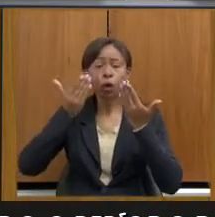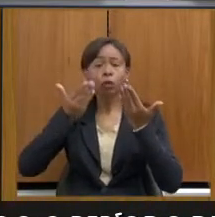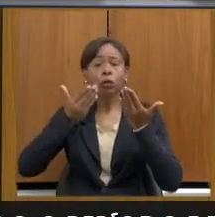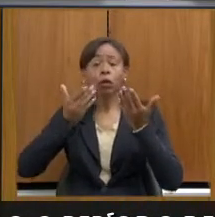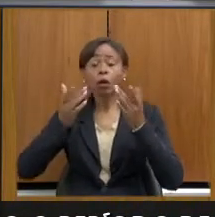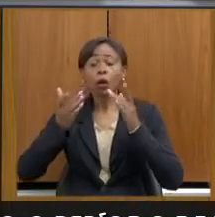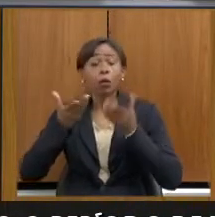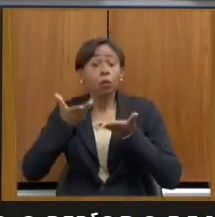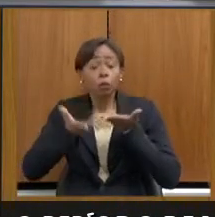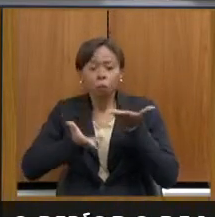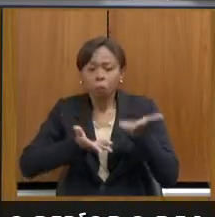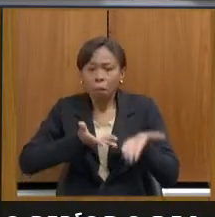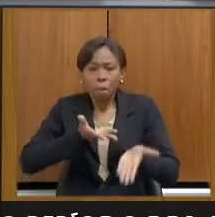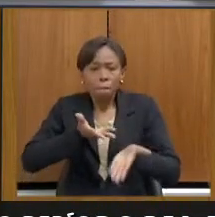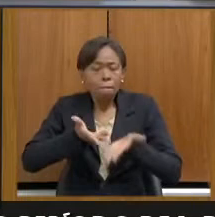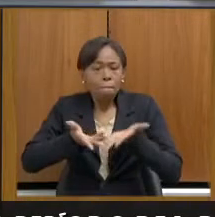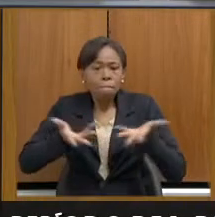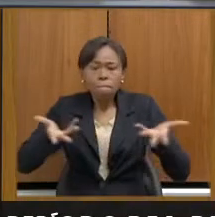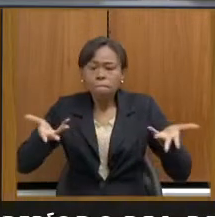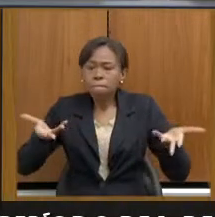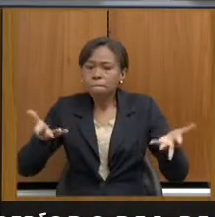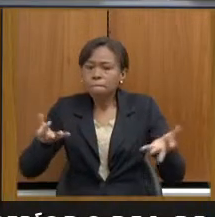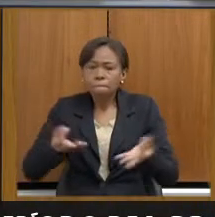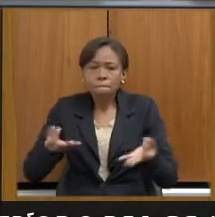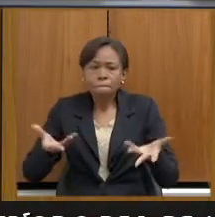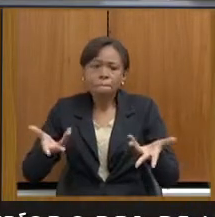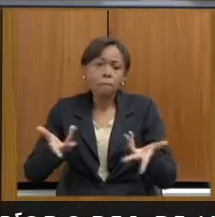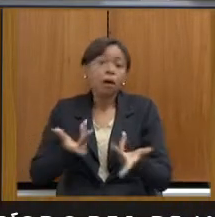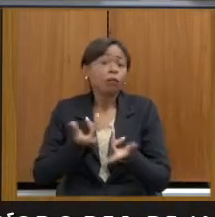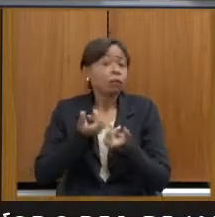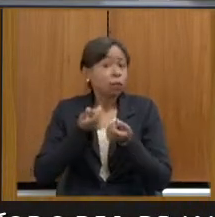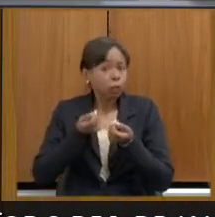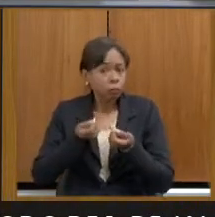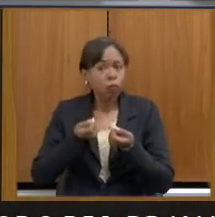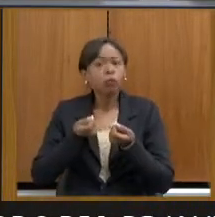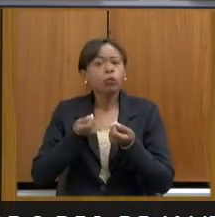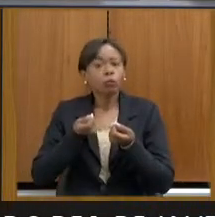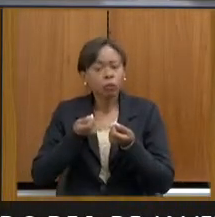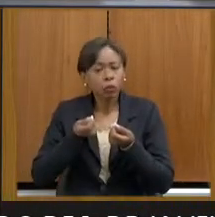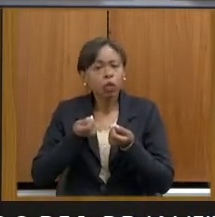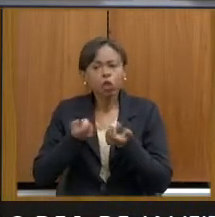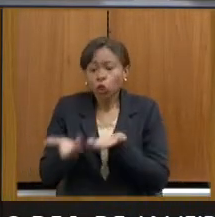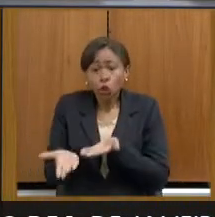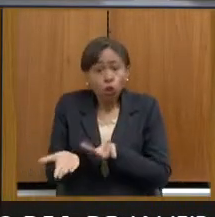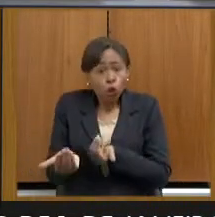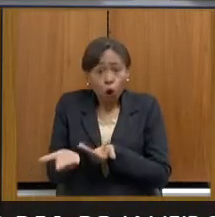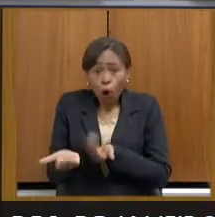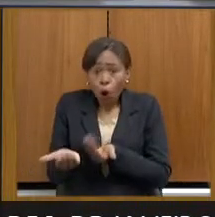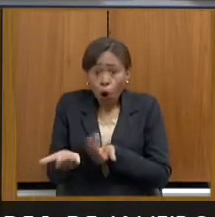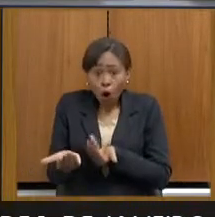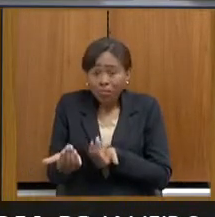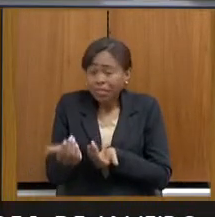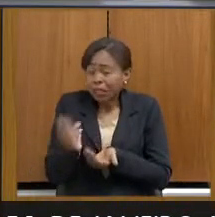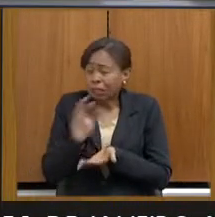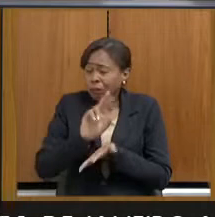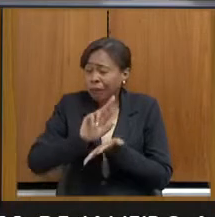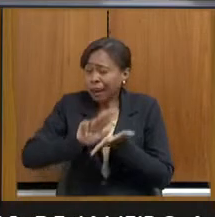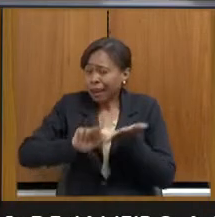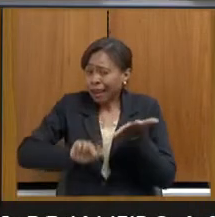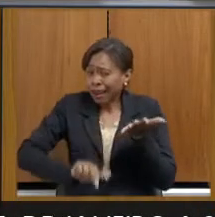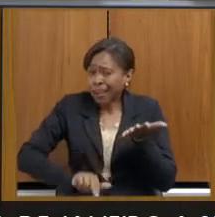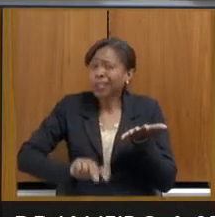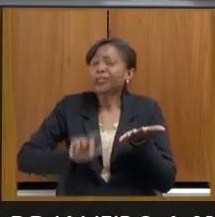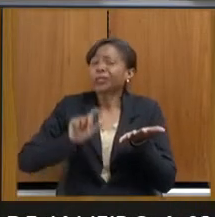trabalho Espetacular que eles estão fazendo não estão fazendo e falando em milhares de jovens que estão na dependência